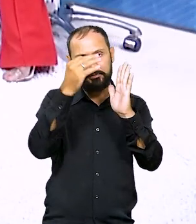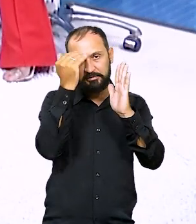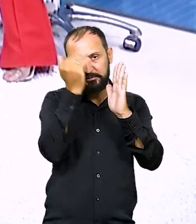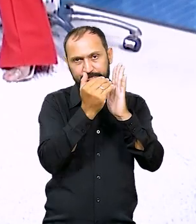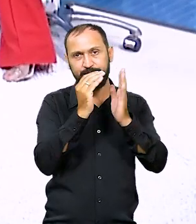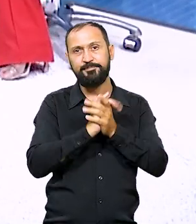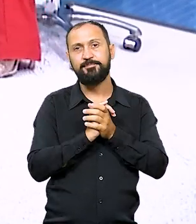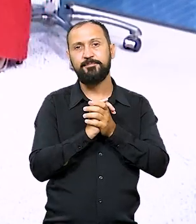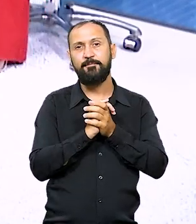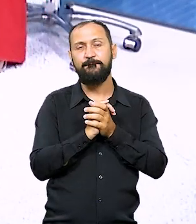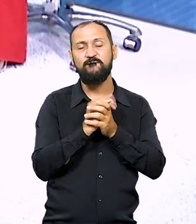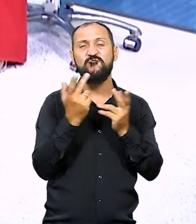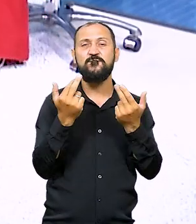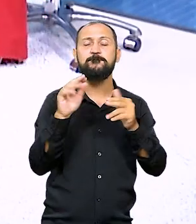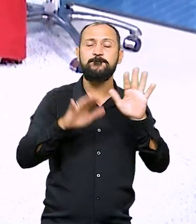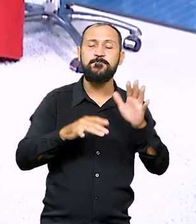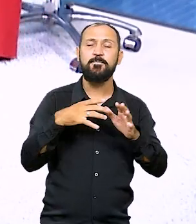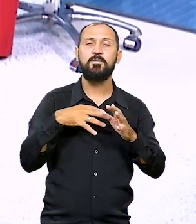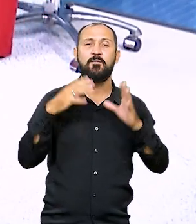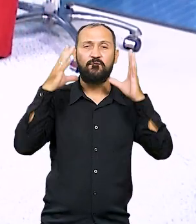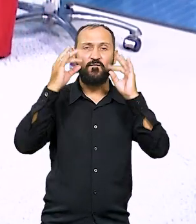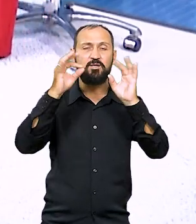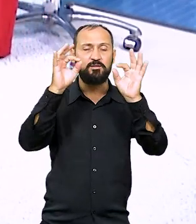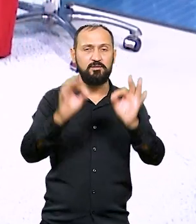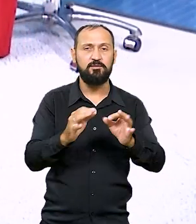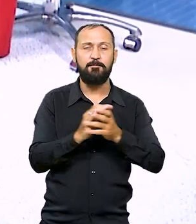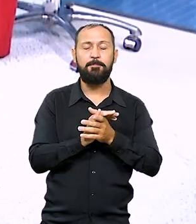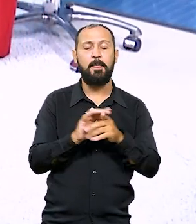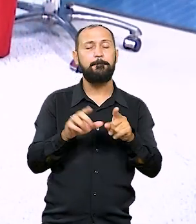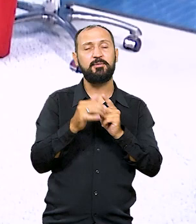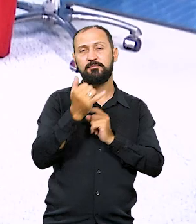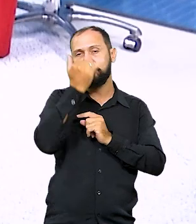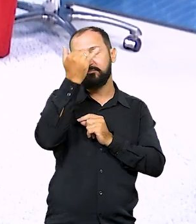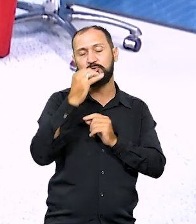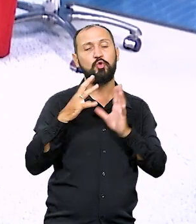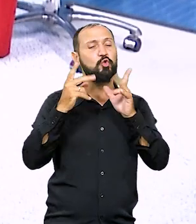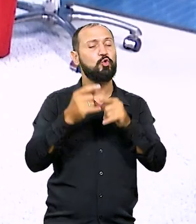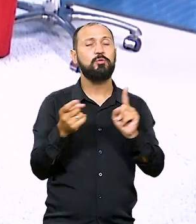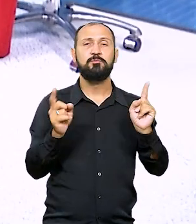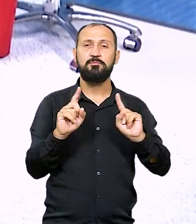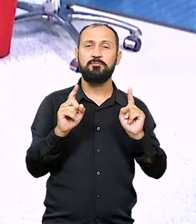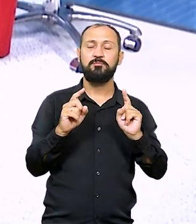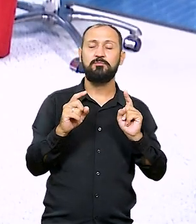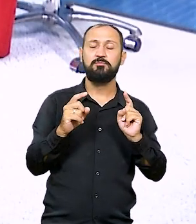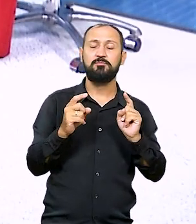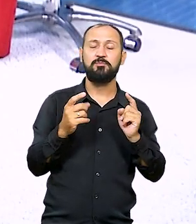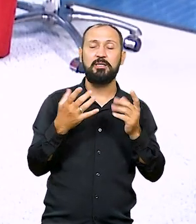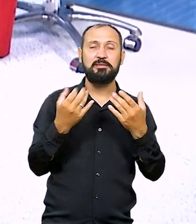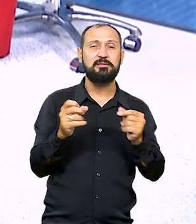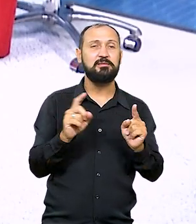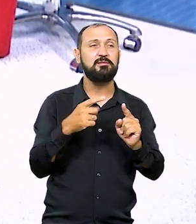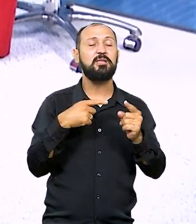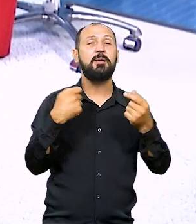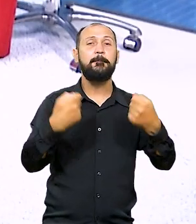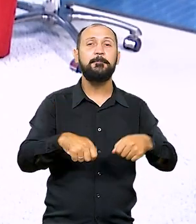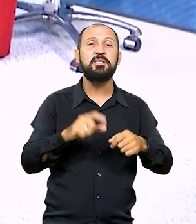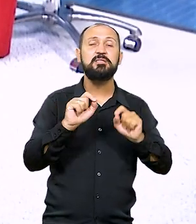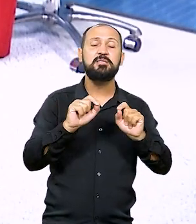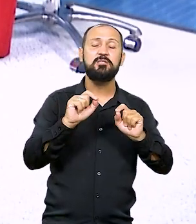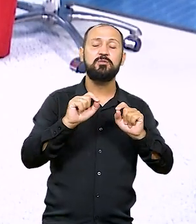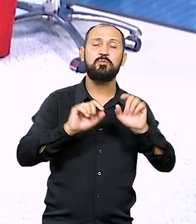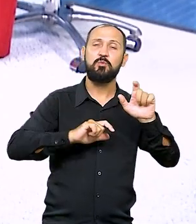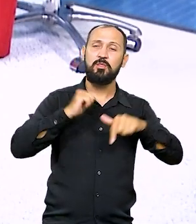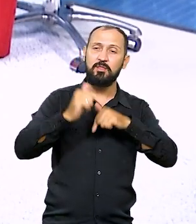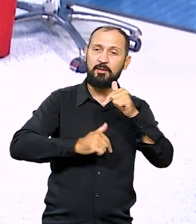certinho, tudo bonitinho, né? E com as formalidades devidas, né? E, infelizmente, nem todos se atentam para isso.